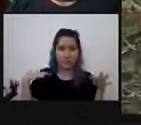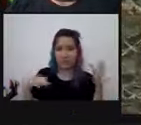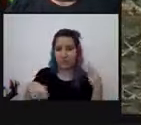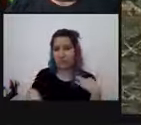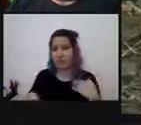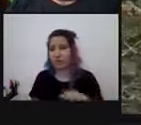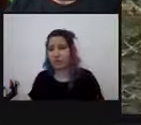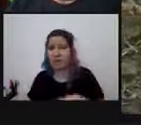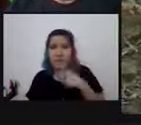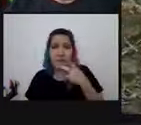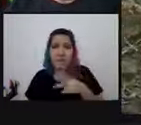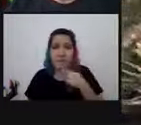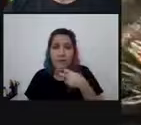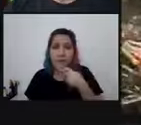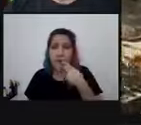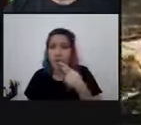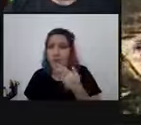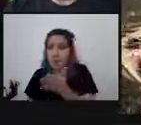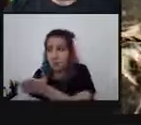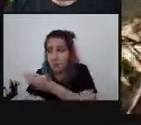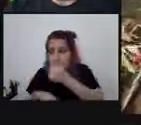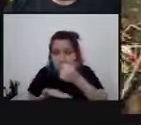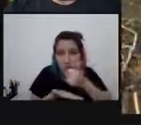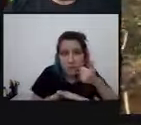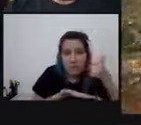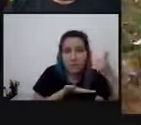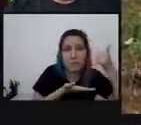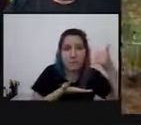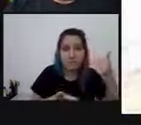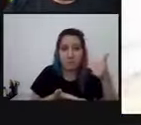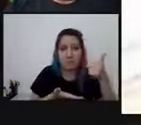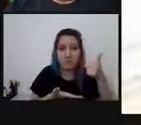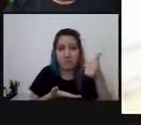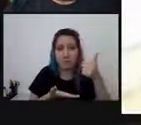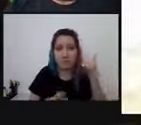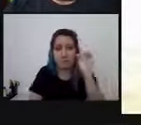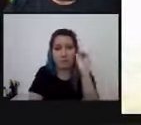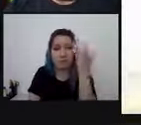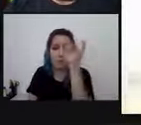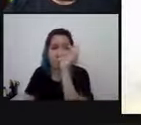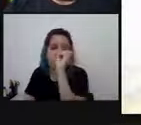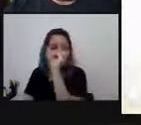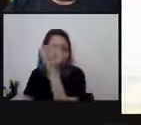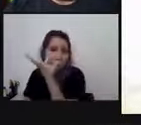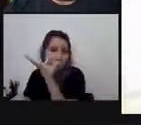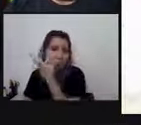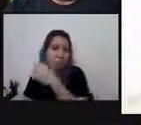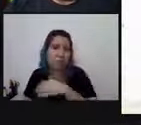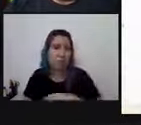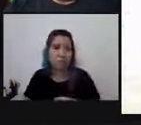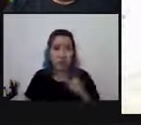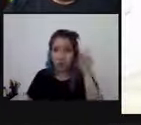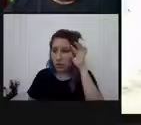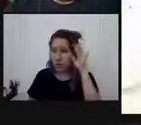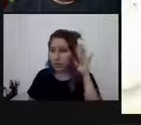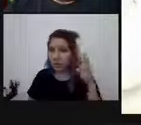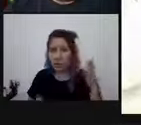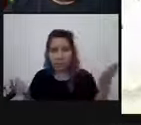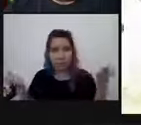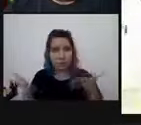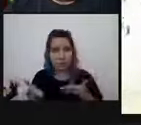natureza, a sua história, a sua cultura. Eu quero que vocês imaginem comigo esse espaço